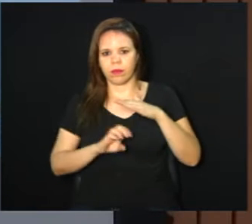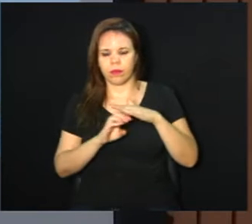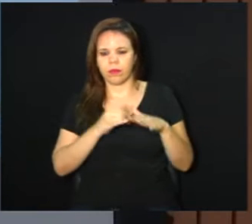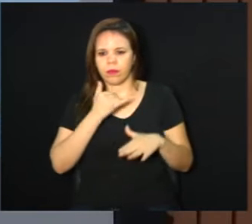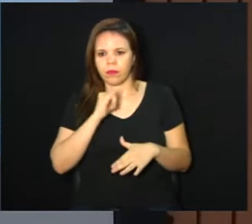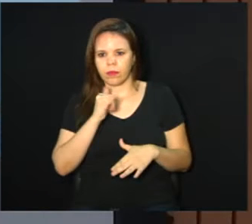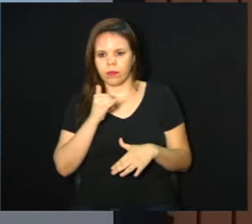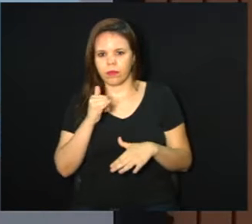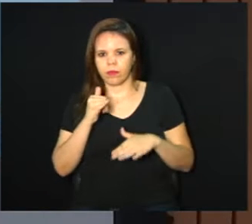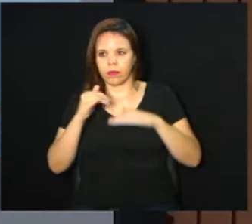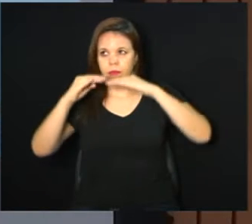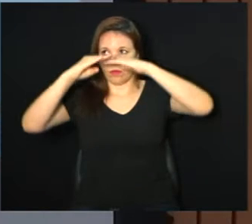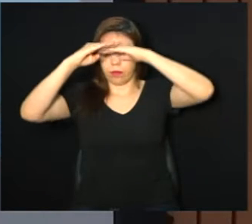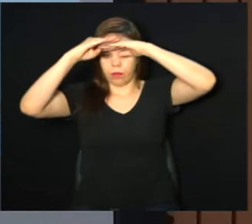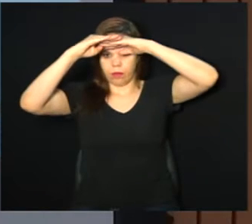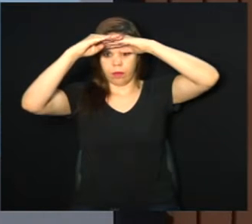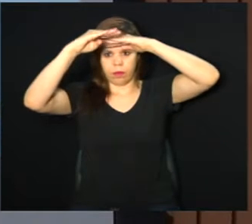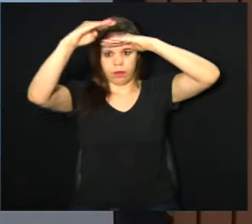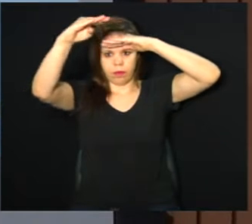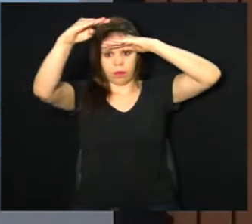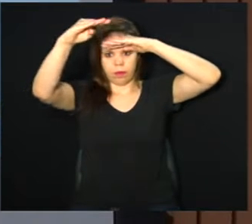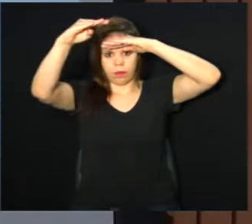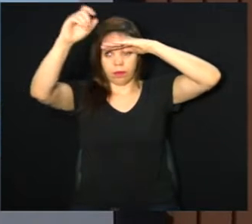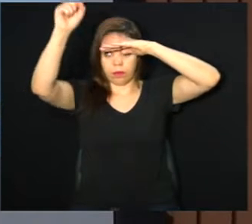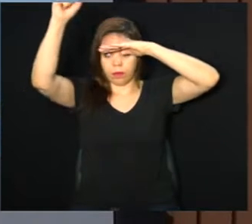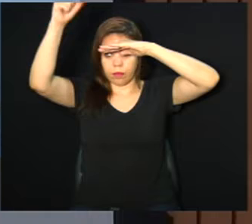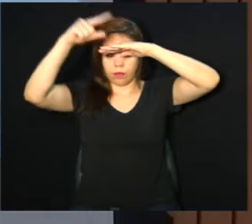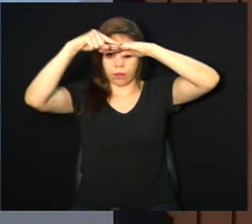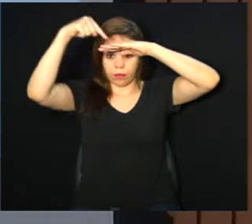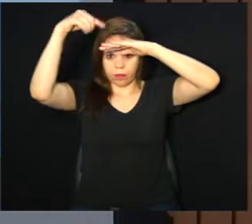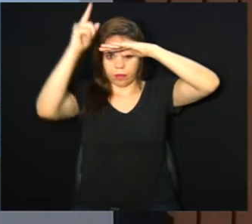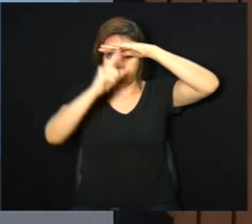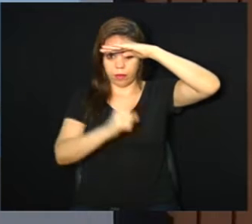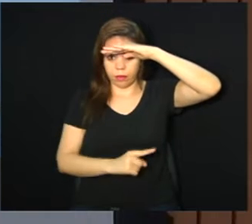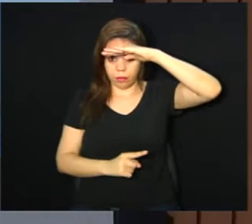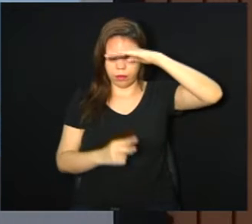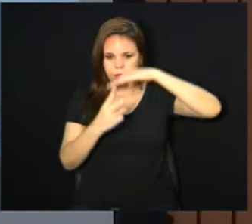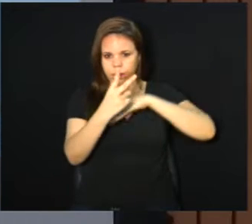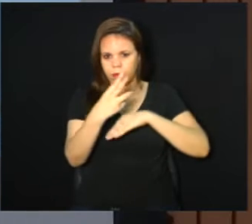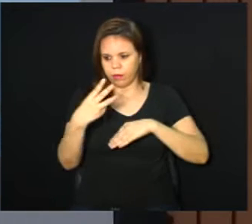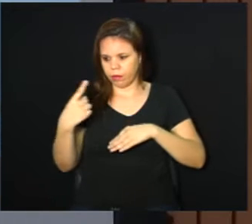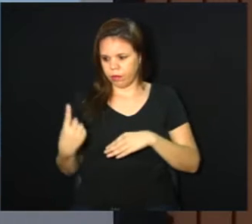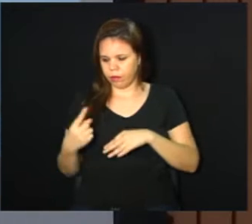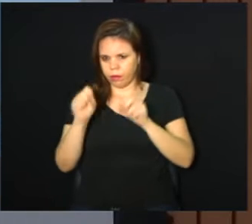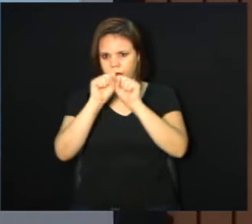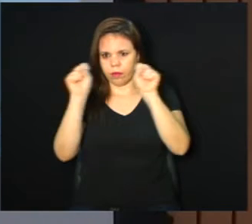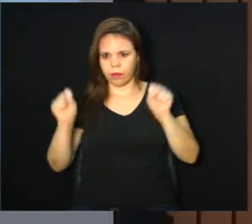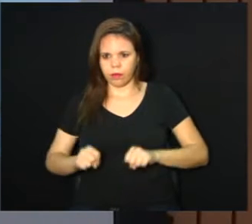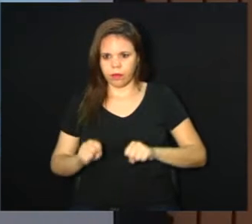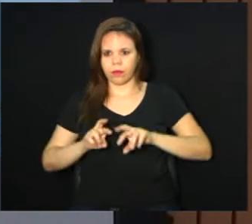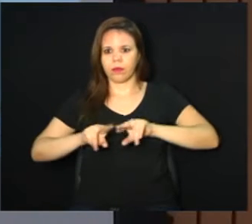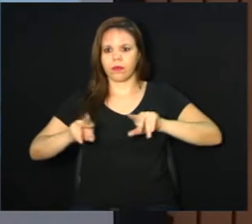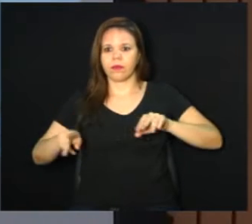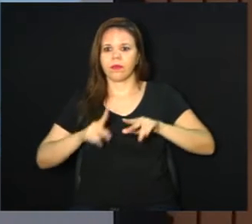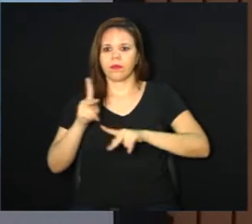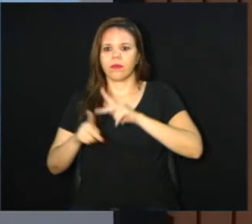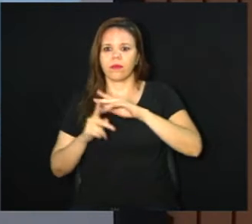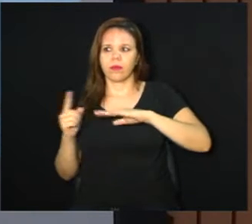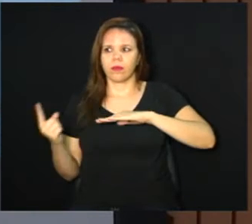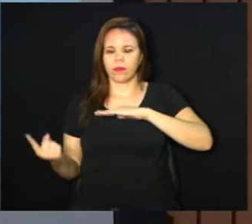projeto dos telhados solares de Barão Geraldo, onde nós instalamos 231 sistemas em diferentes consumidores desse distrito.